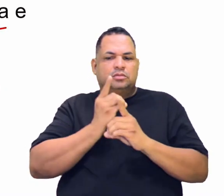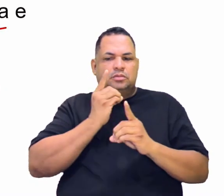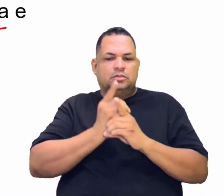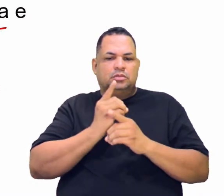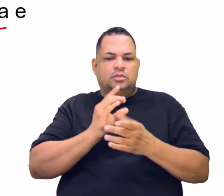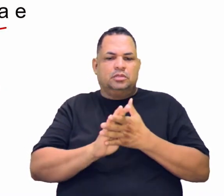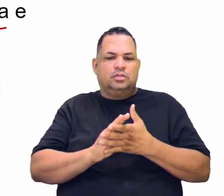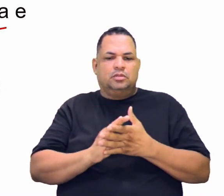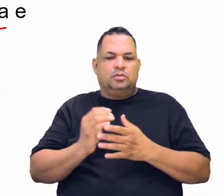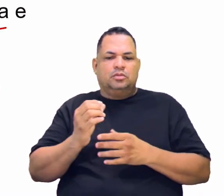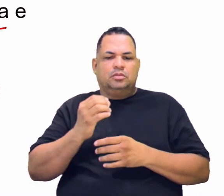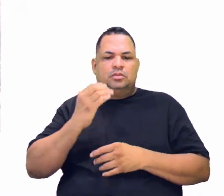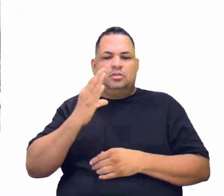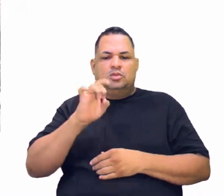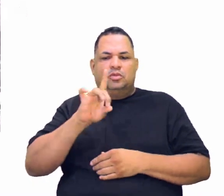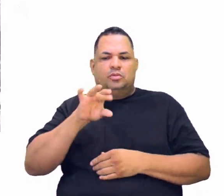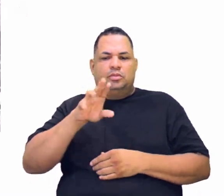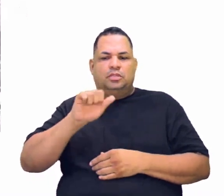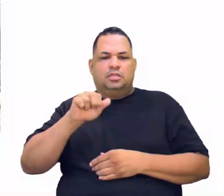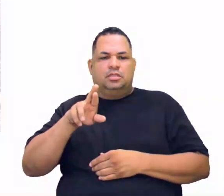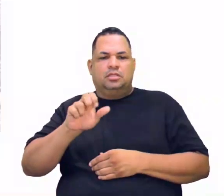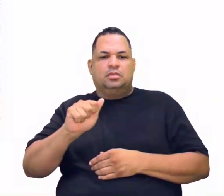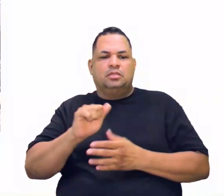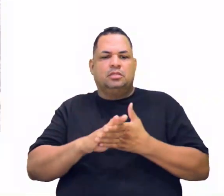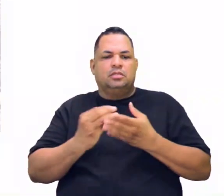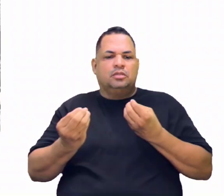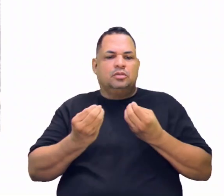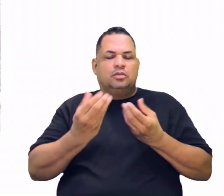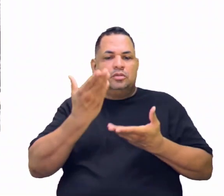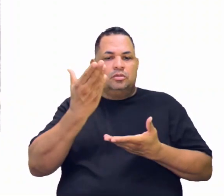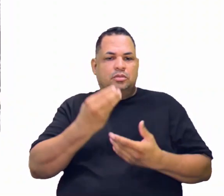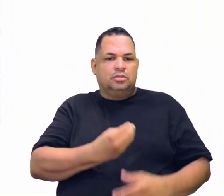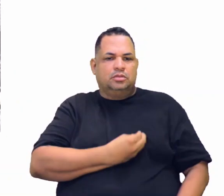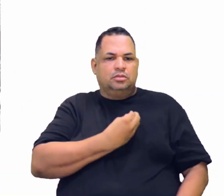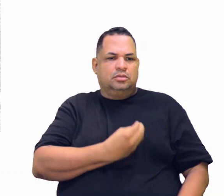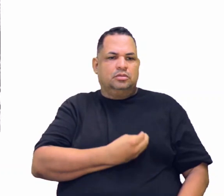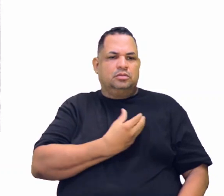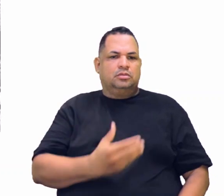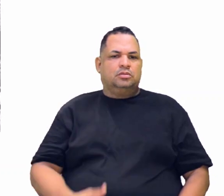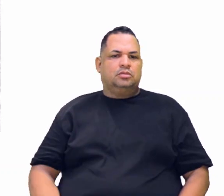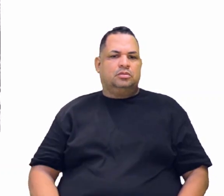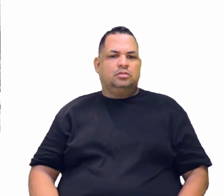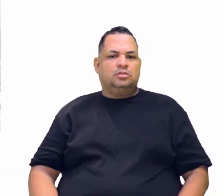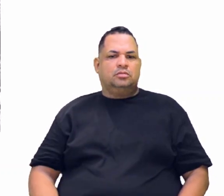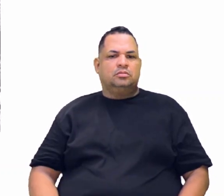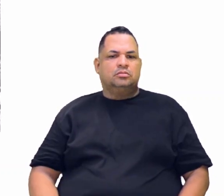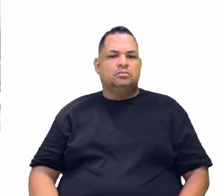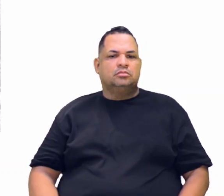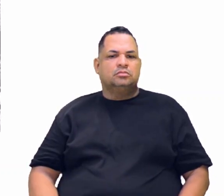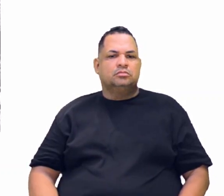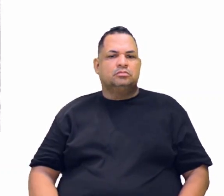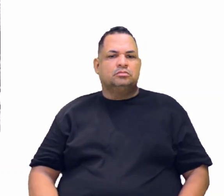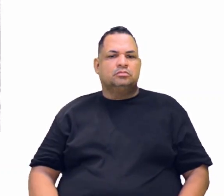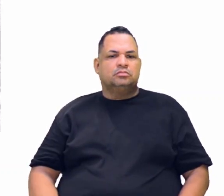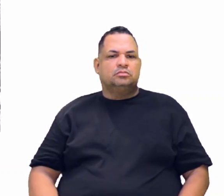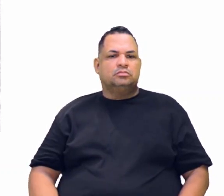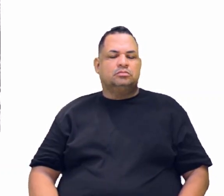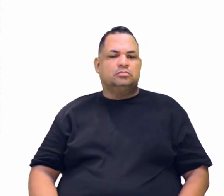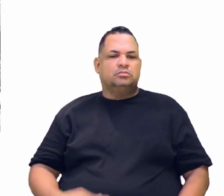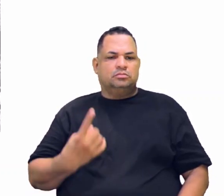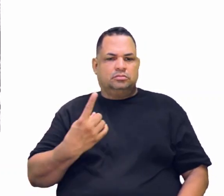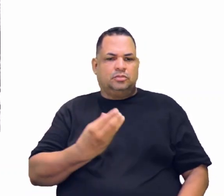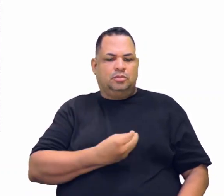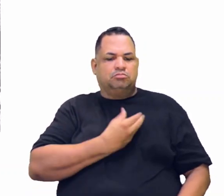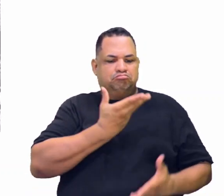Corumbiara. Olha só o modo de vida dos Nambiquaras. Dorme no chão mesmo. Isso aqui é uma jovem